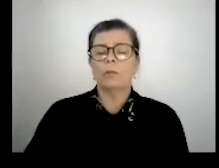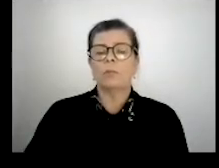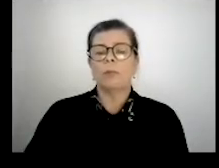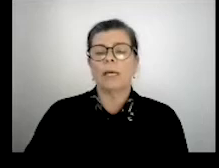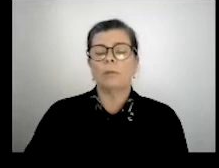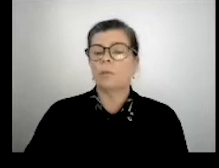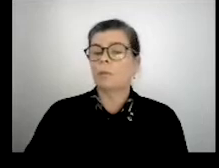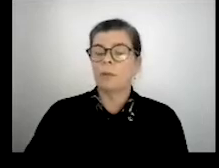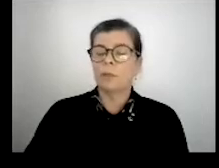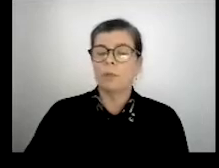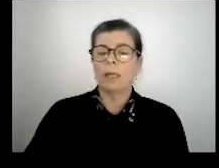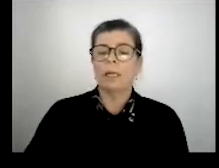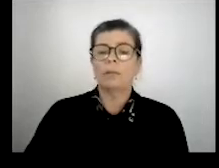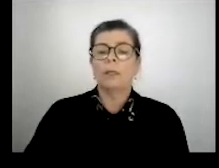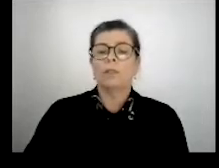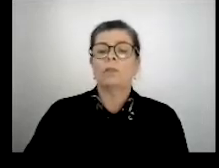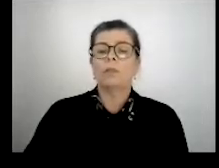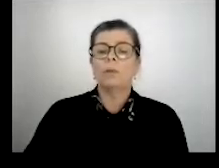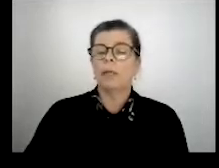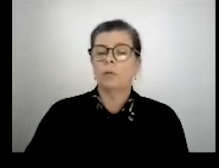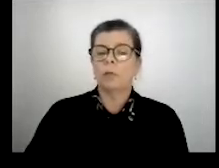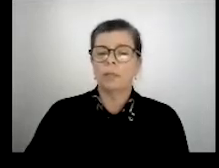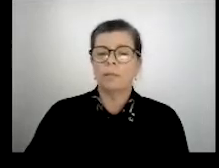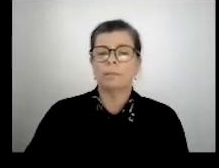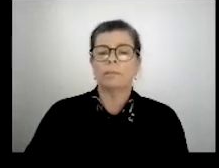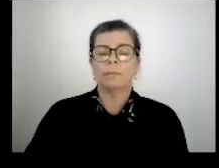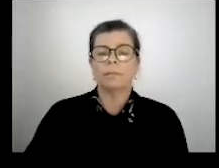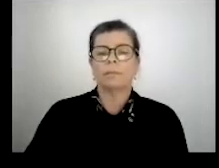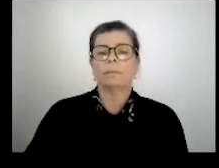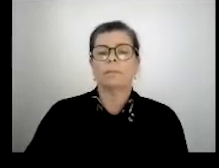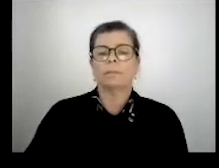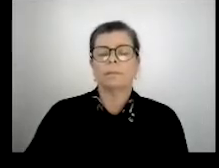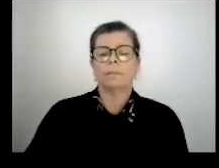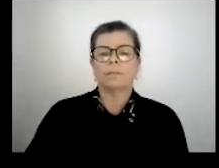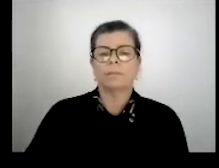O nosso simulado, nosso primeiro simulado de 2014.